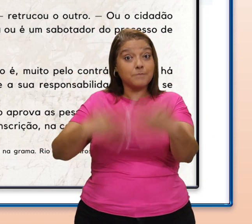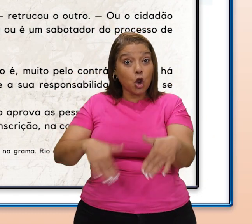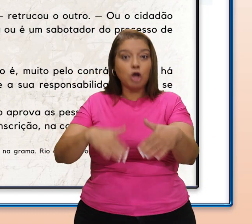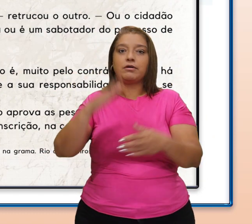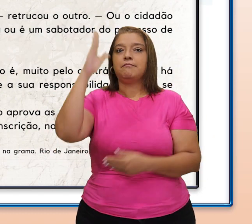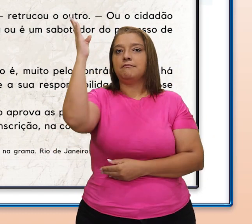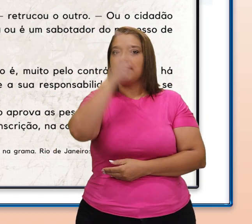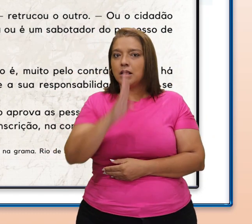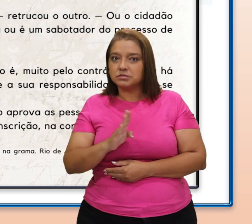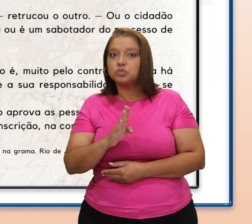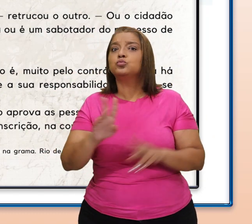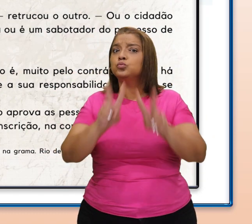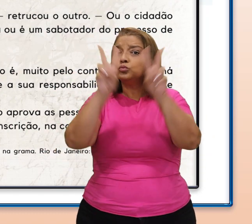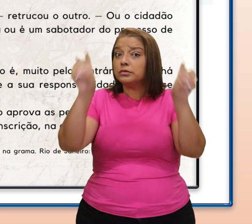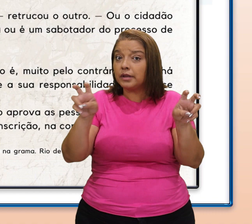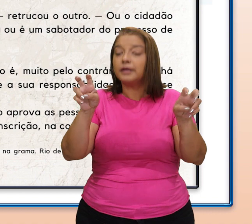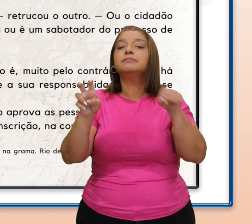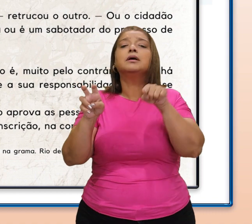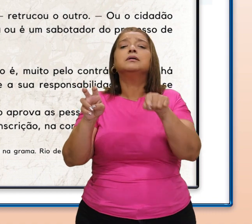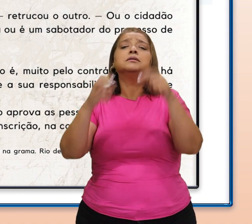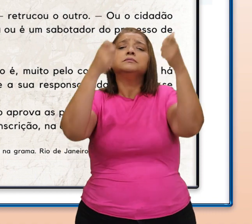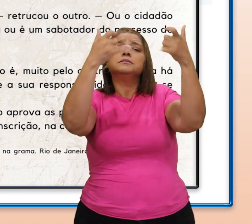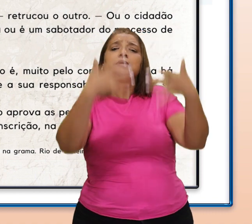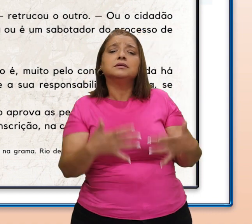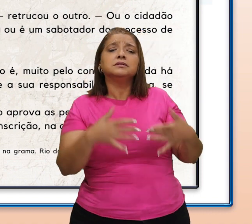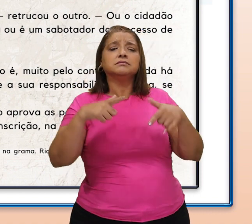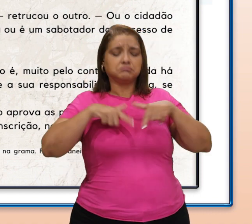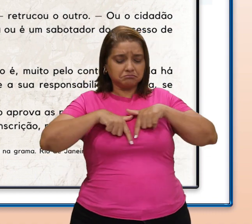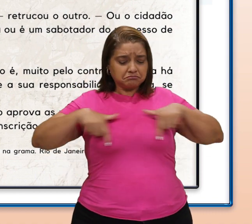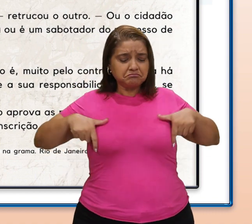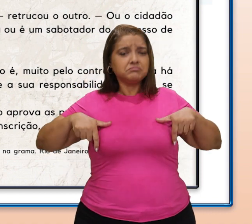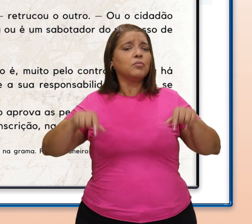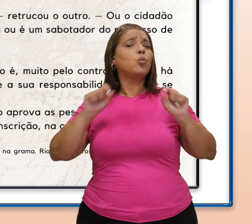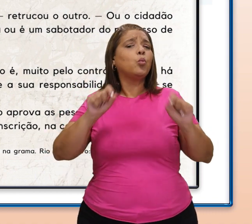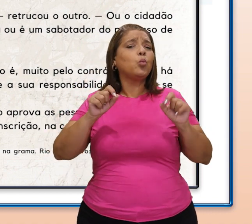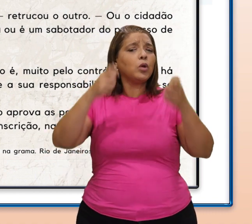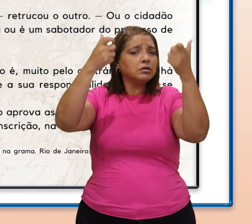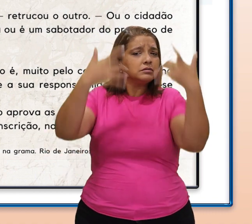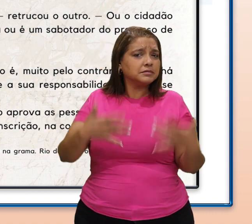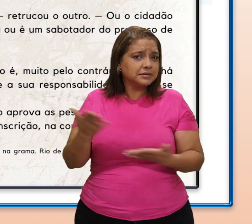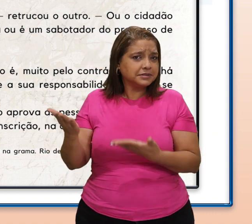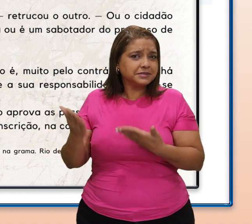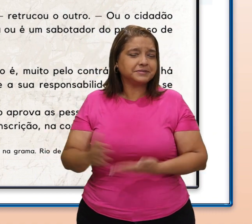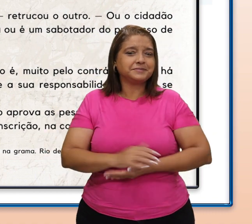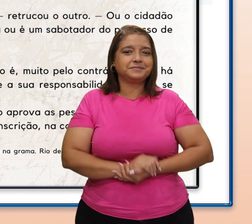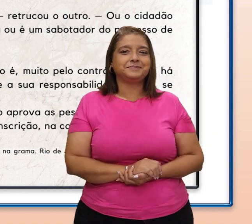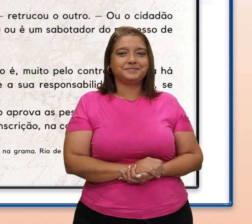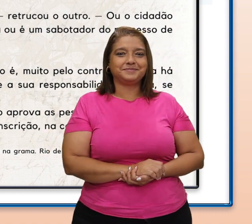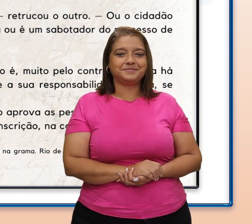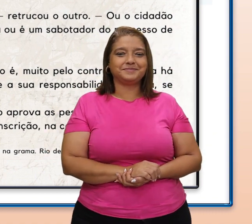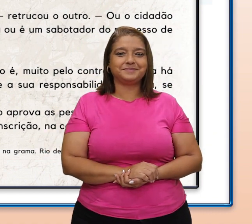Prova Brasil. O que dizem as camisetas?